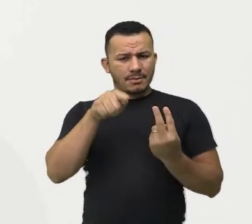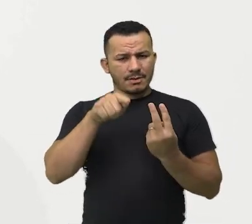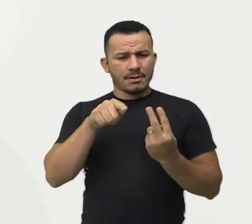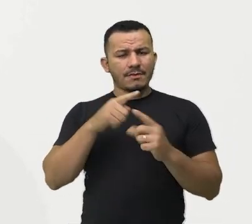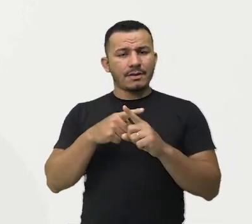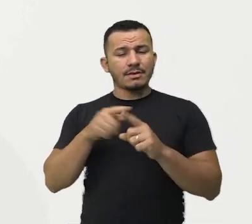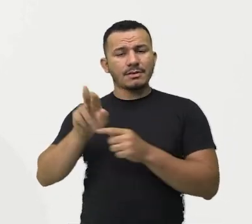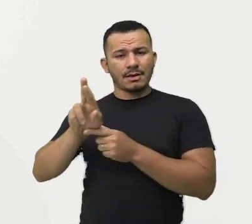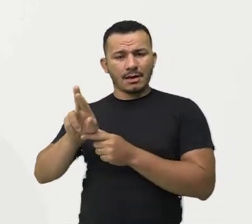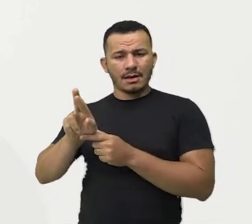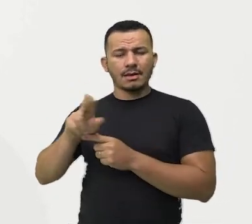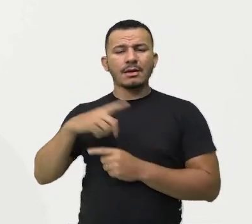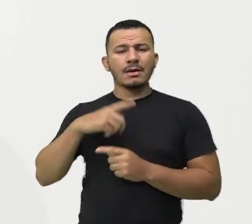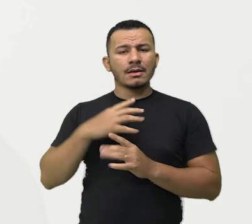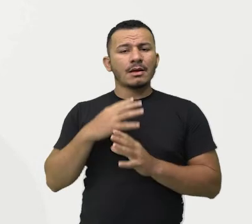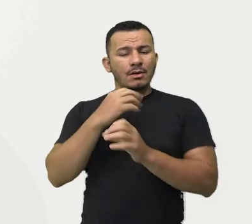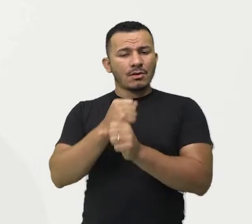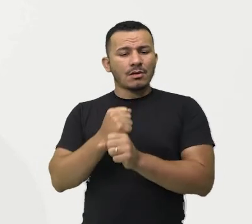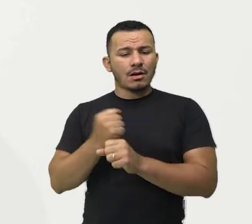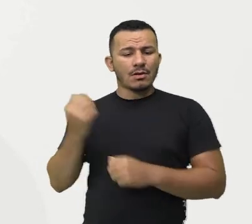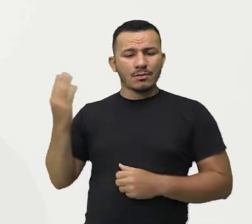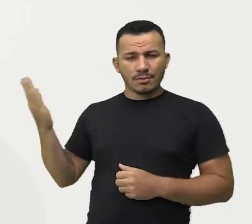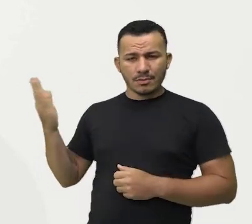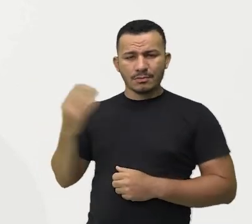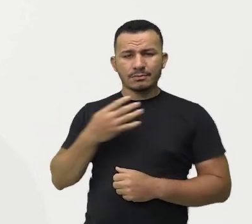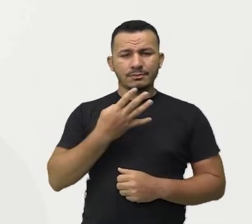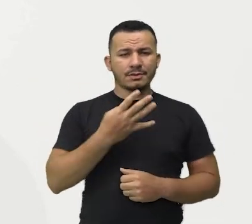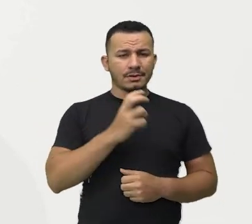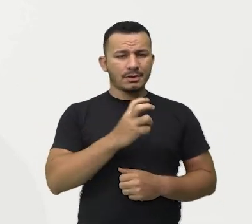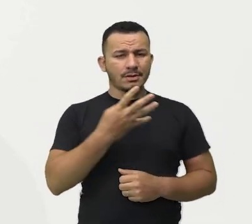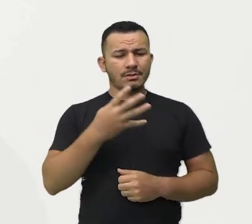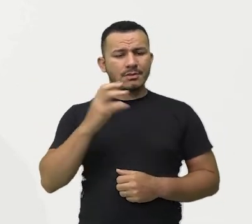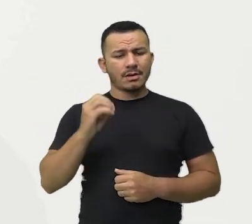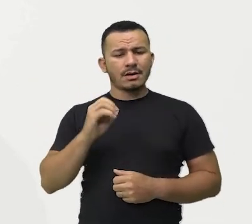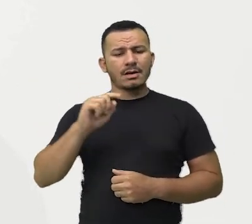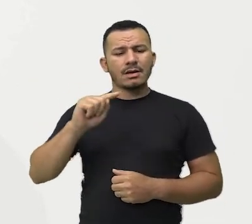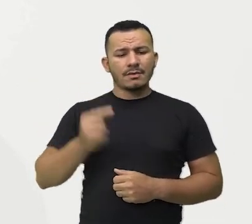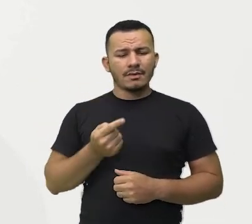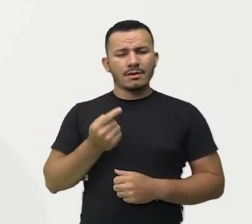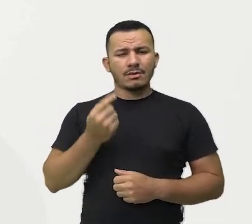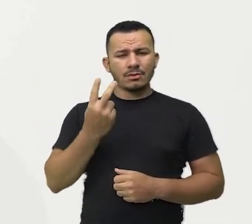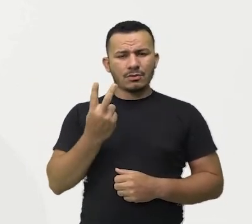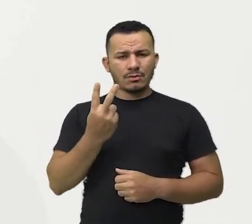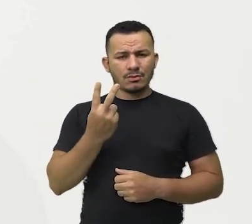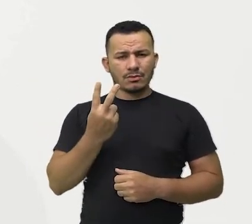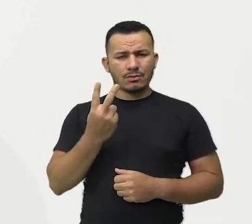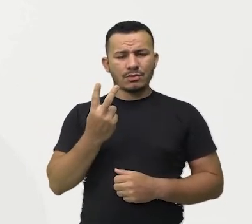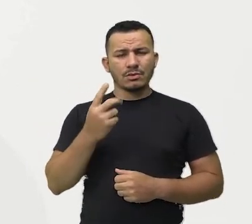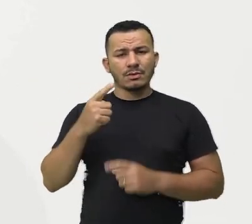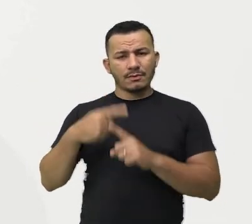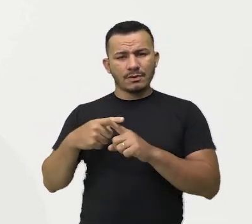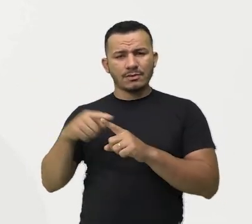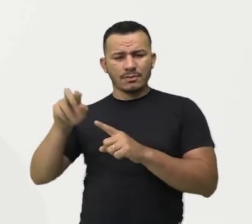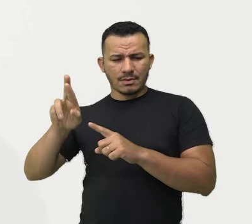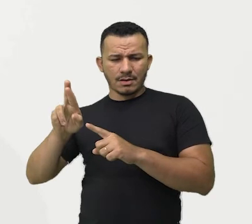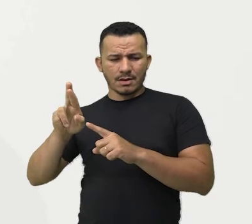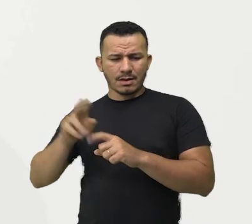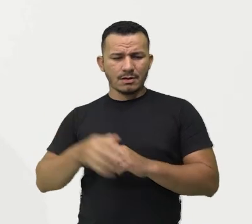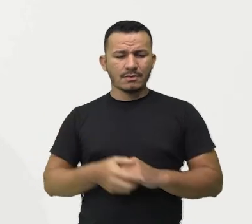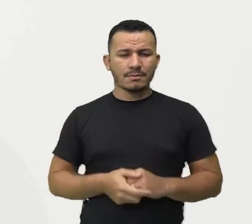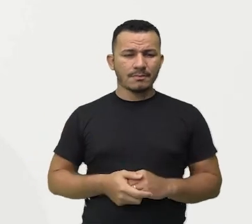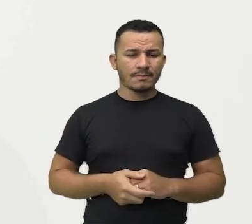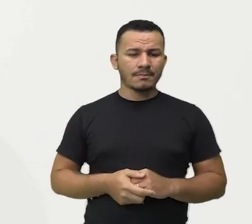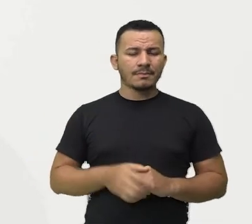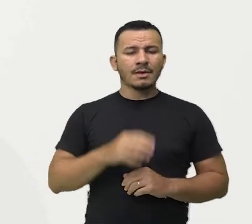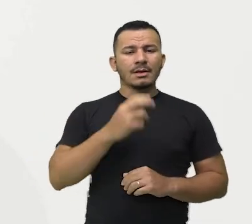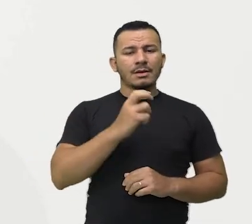por 2πr, então temos, está aqui o cálculo, professor, 540 vezes igual a 2 vezes 3 vezes o raio. Chegamos